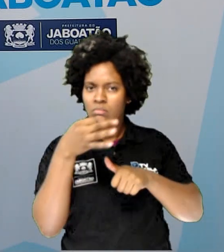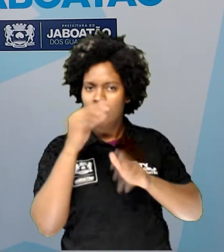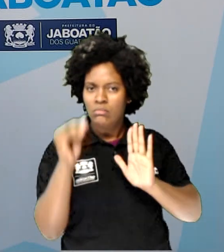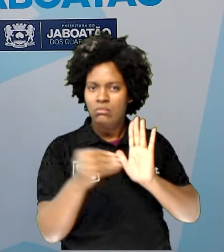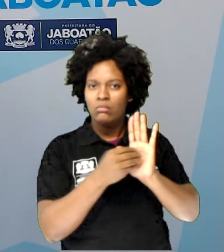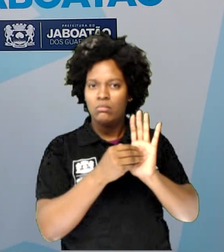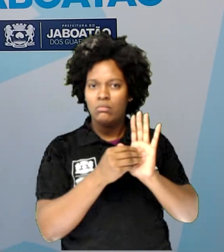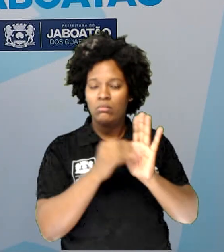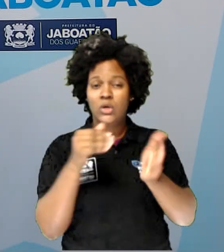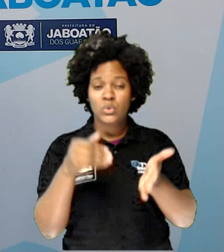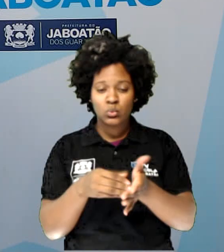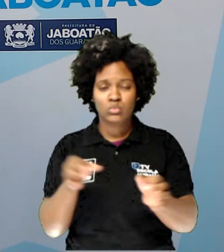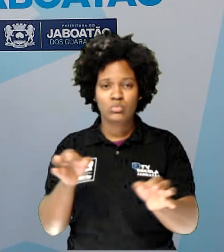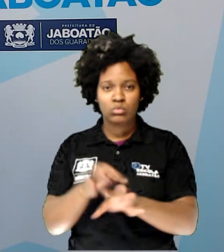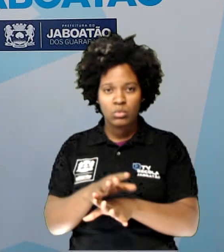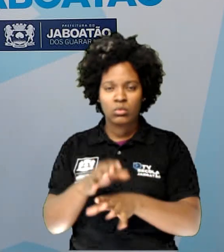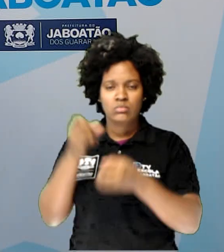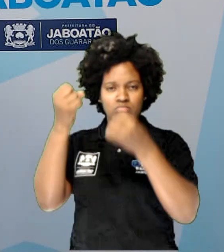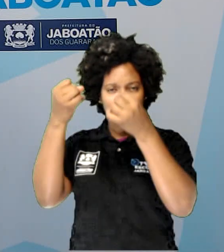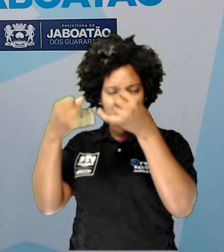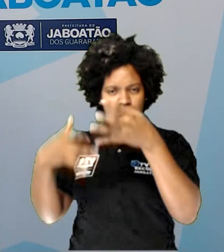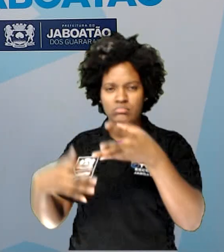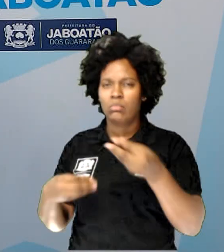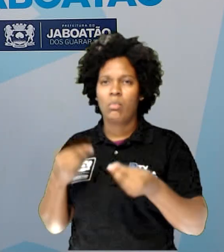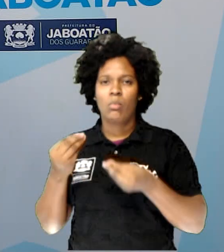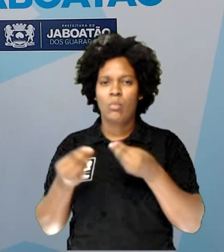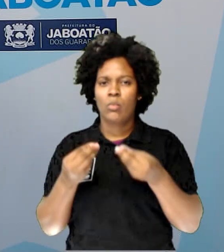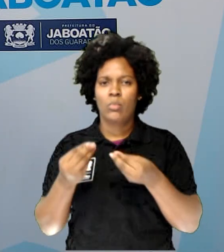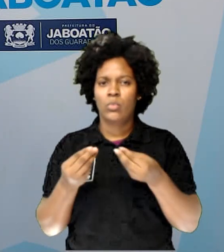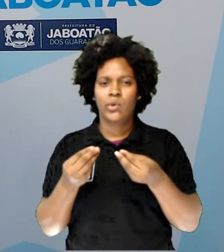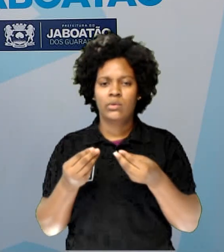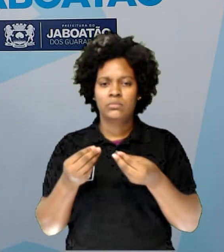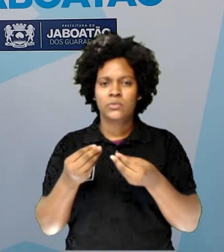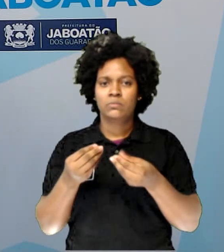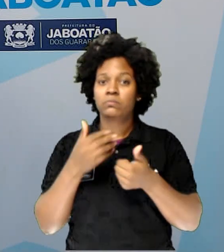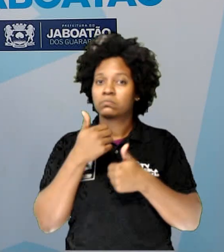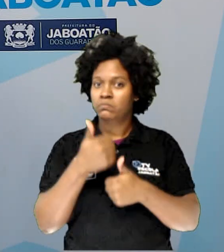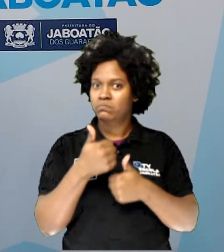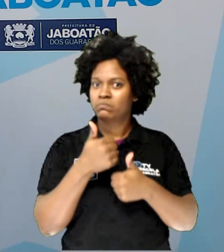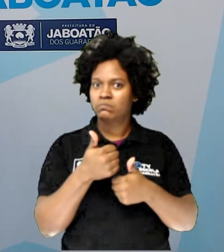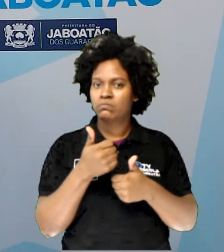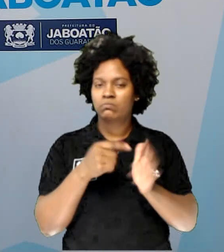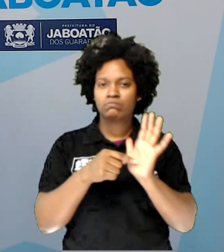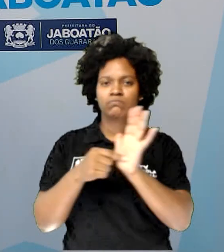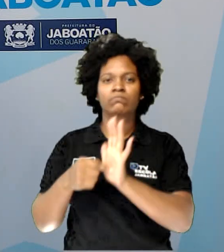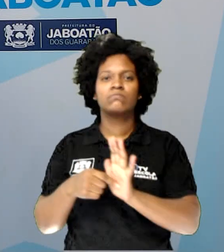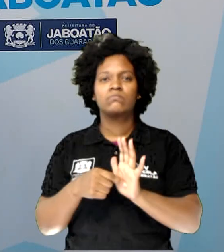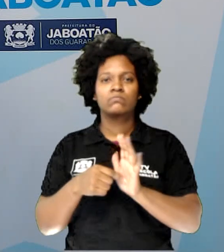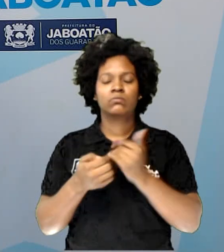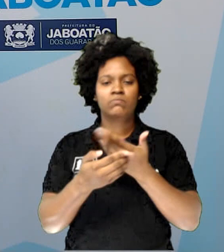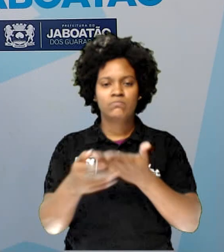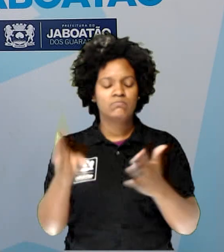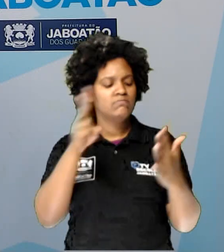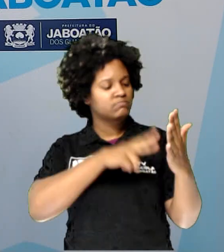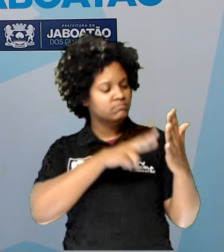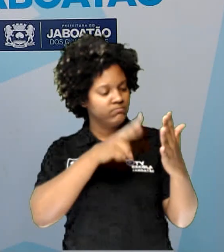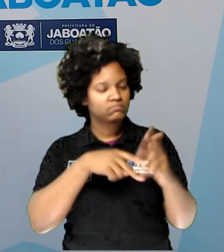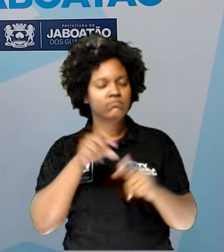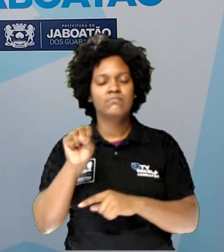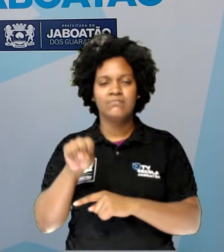no final ele dá a indicação da obra. Como essa resenha é muito positiva, ele indica a obra para leitura sim,